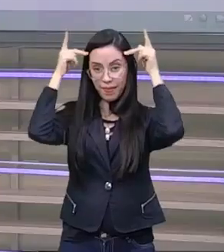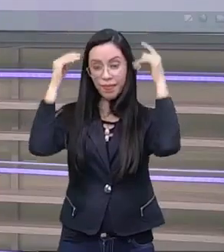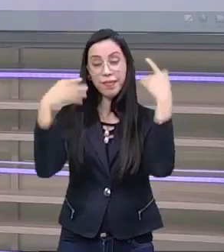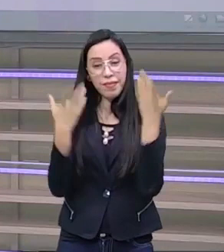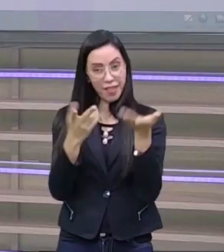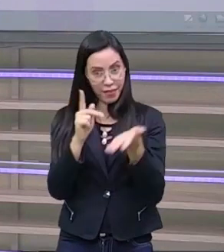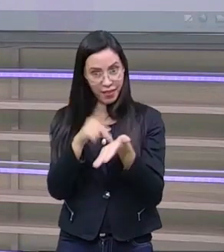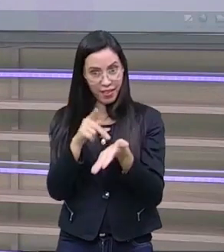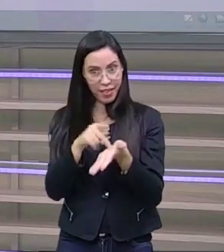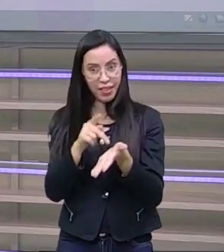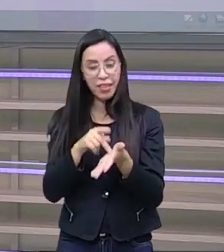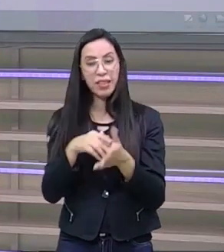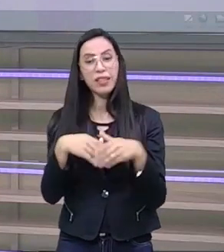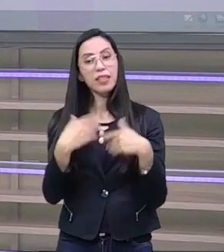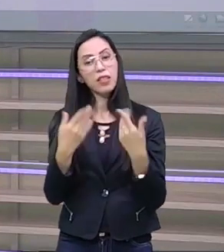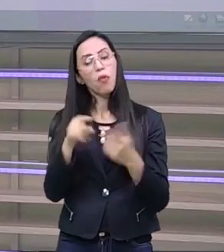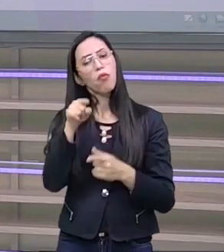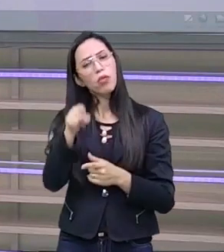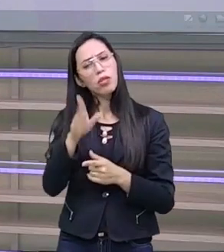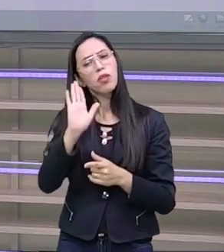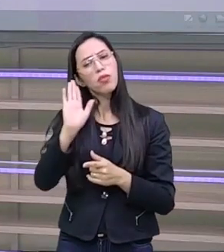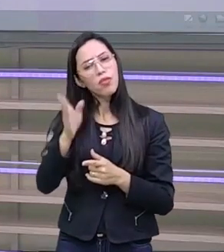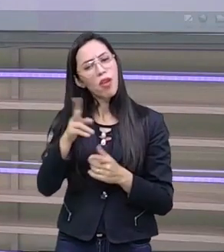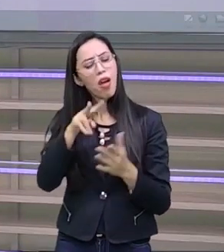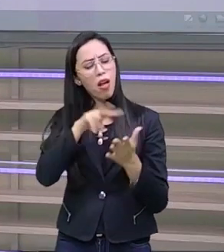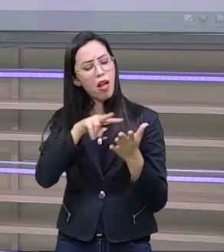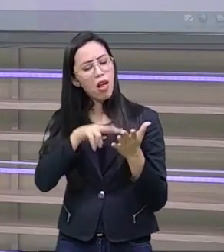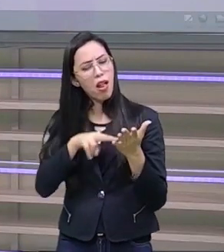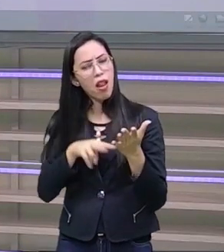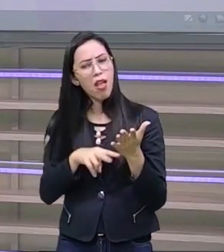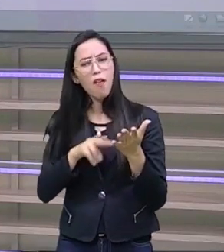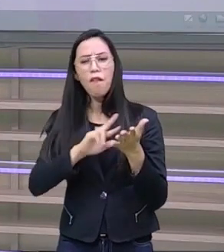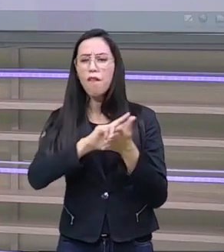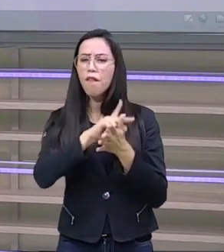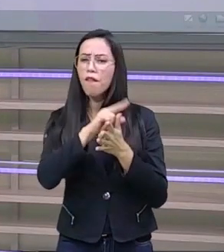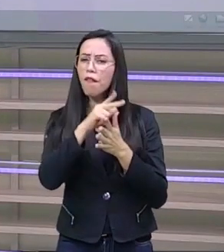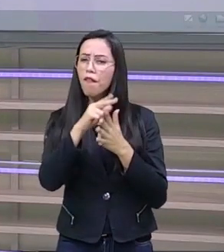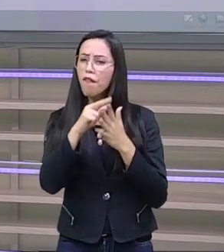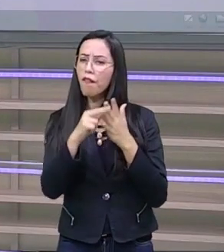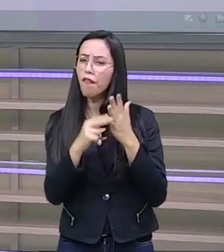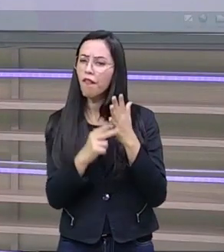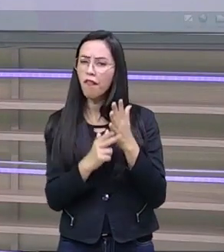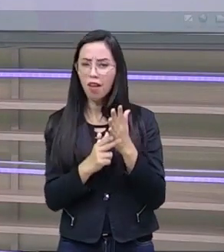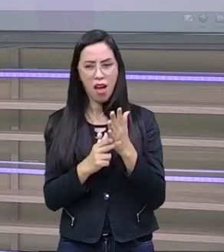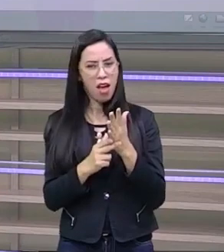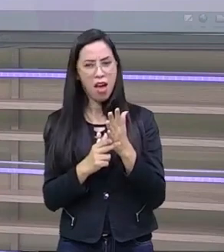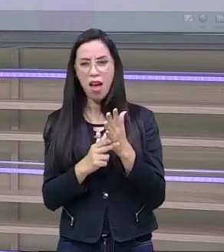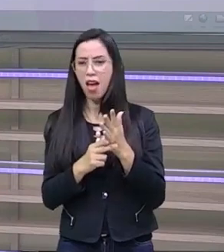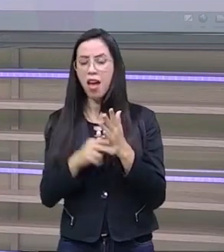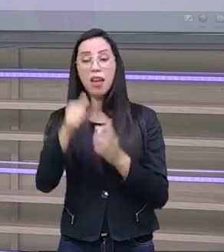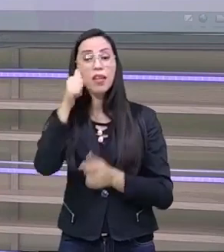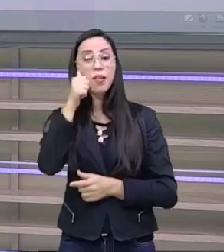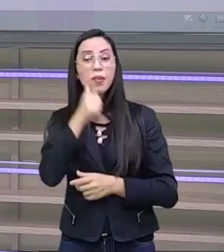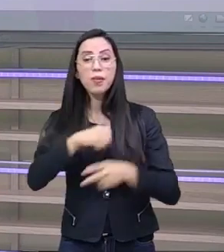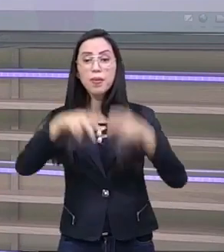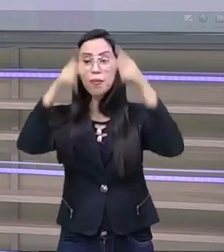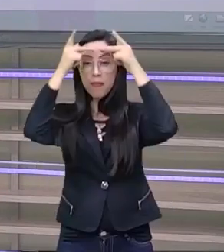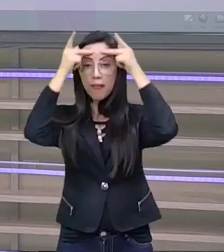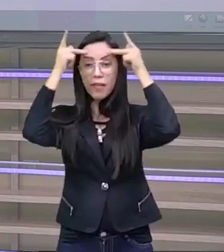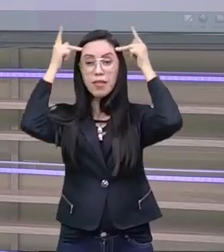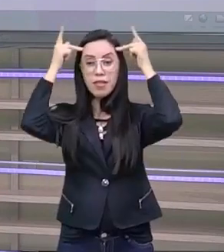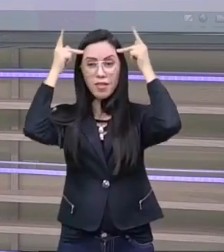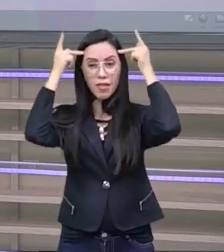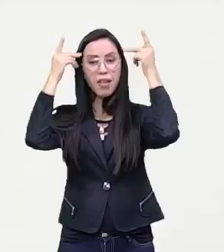Já lemos Cinderela, Branca de Neve, não é? E tantas outras princesas que tiveram aí seu